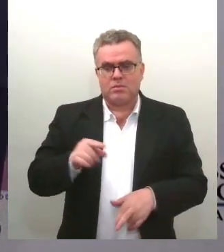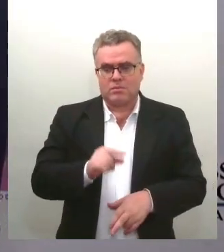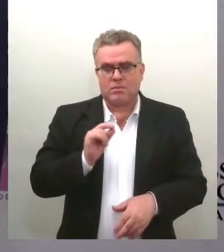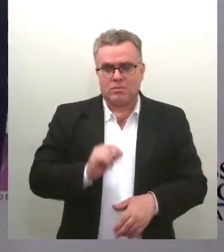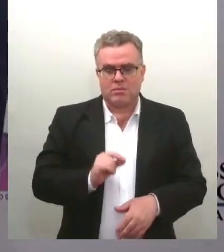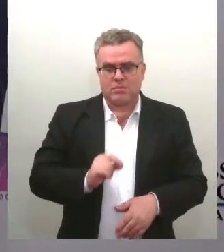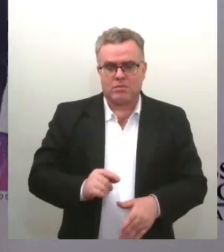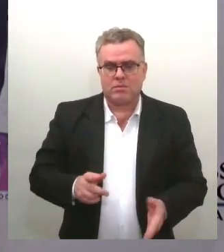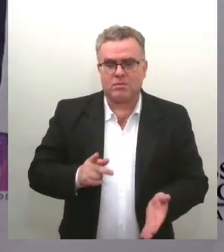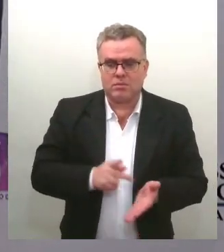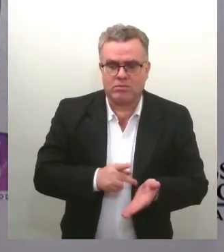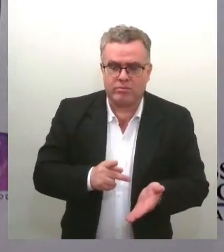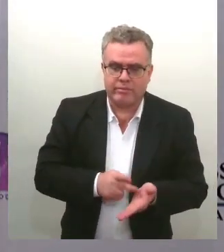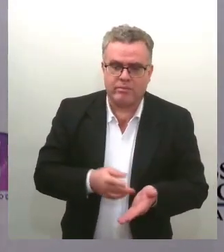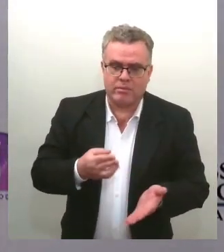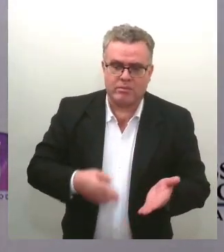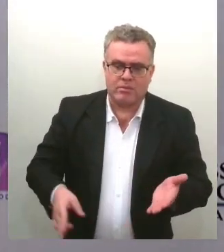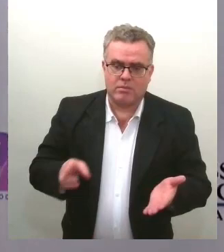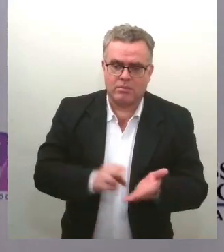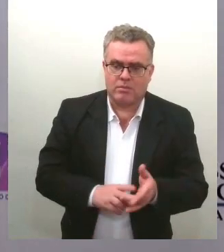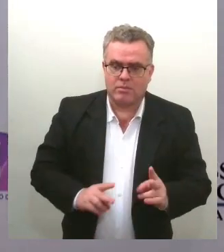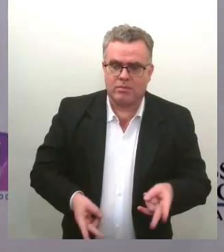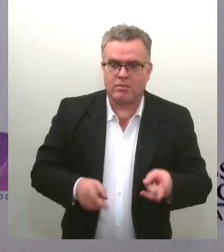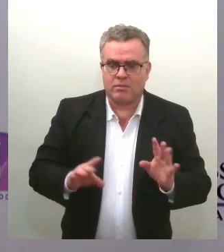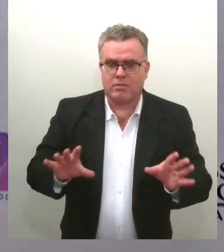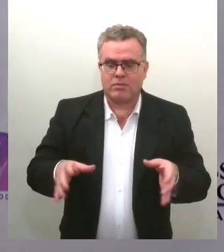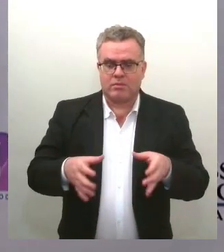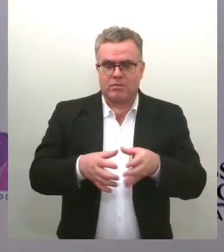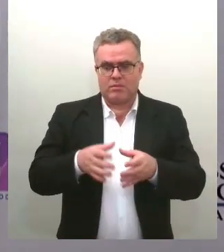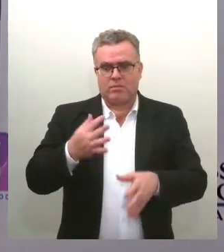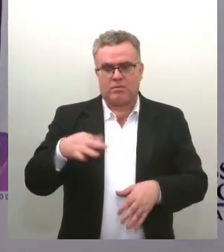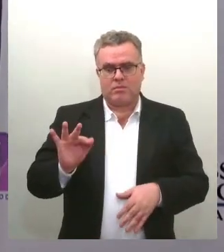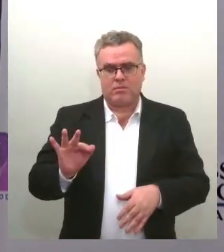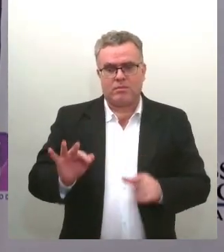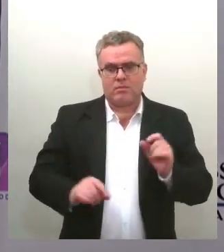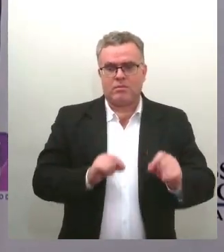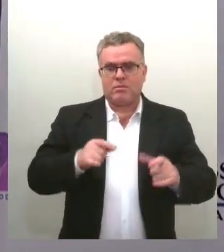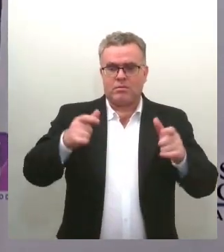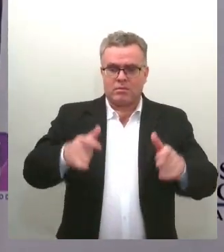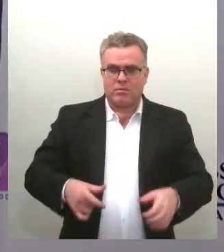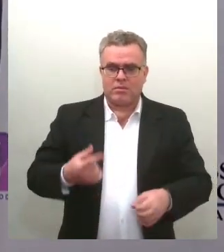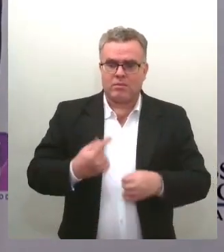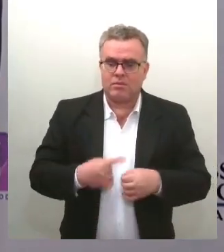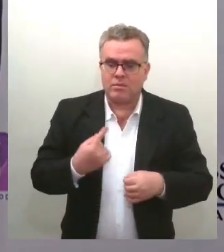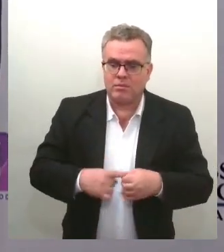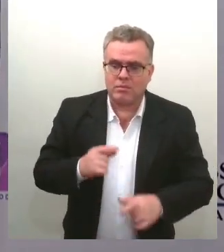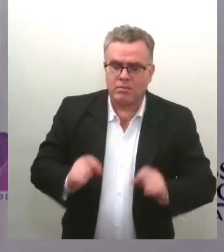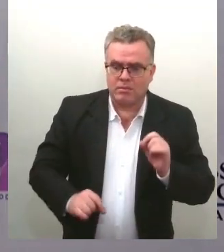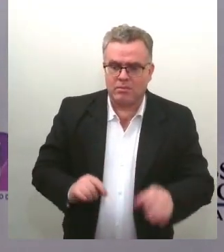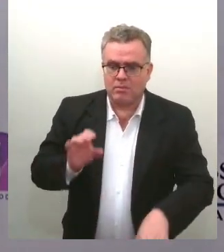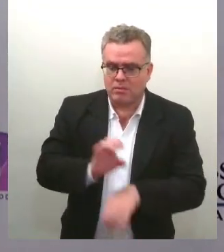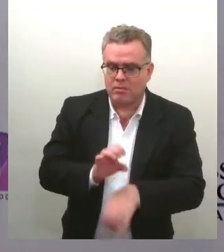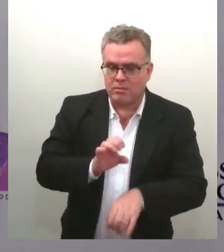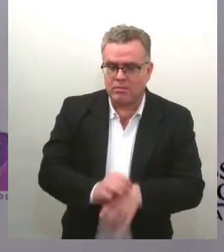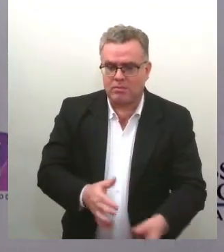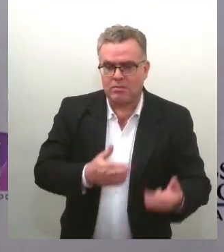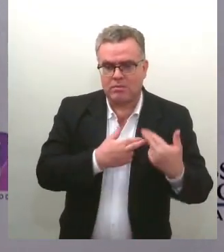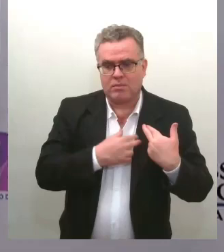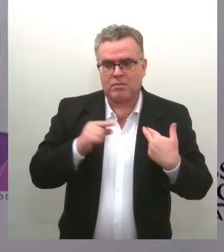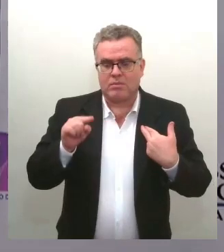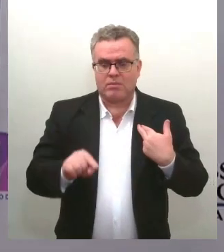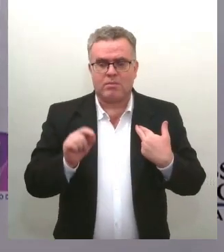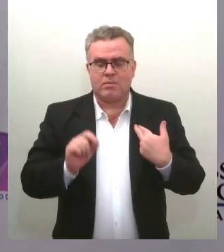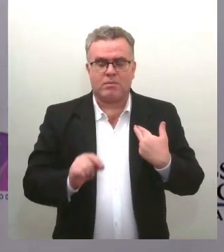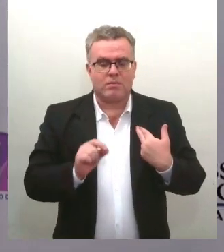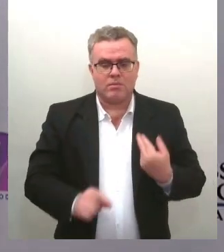é federal, mas está localizado no município, e que o estado também se responsabilize, porque o transporte, na